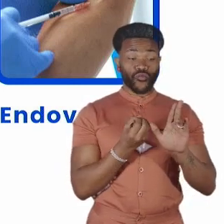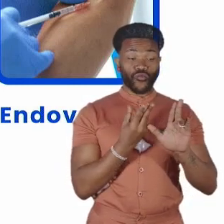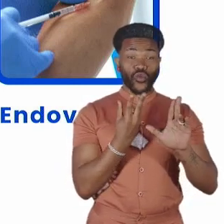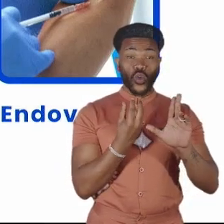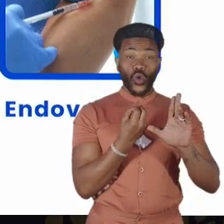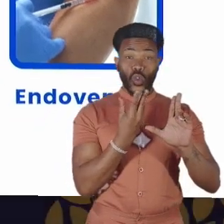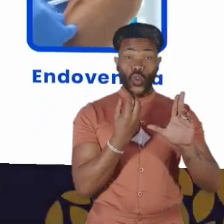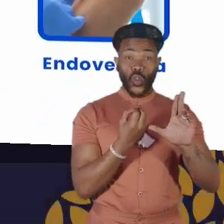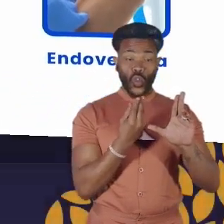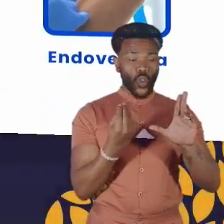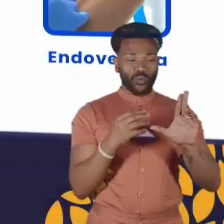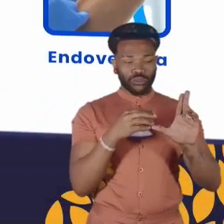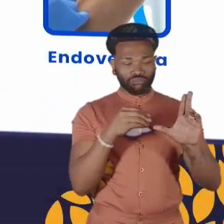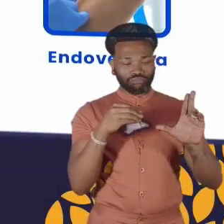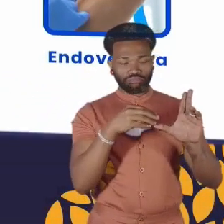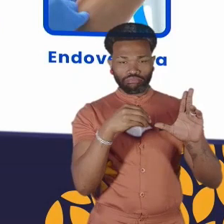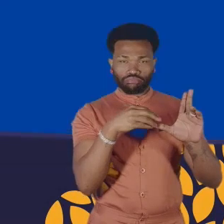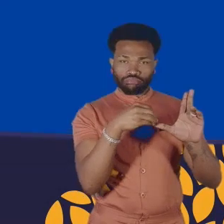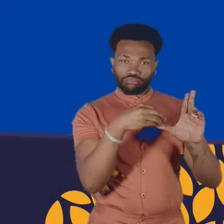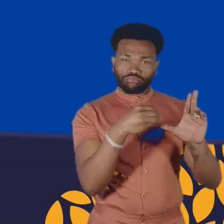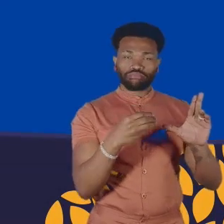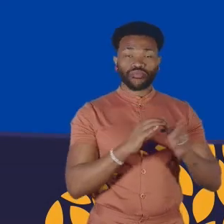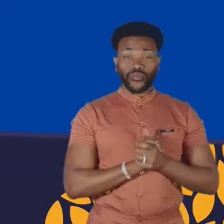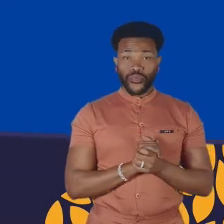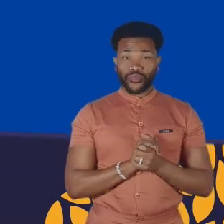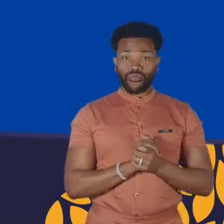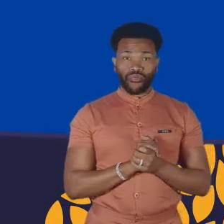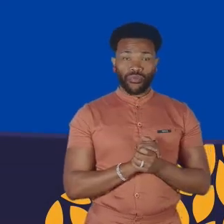e extrações. Tá certo?